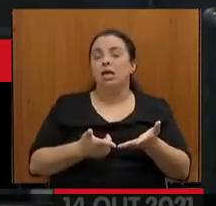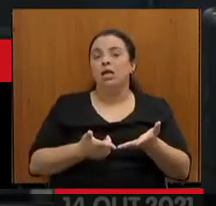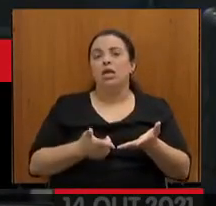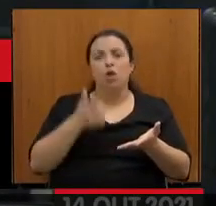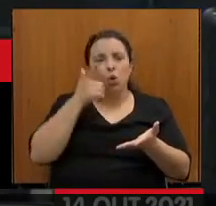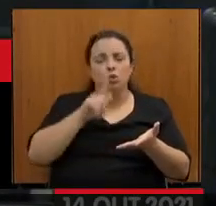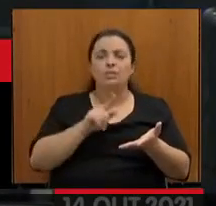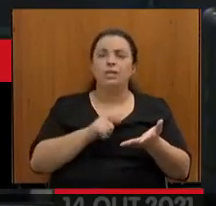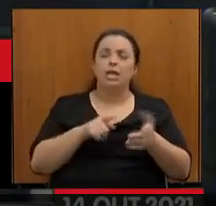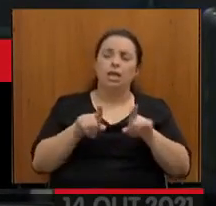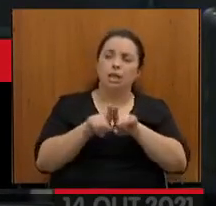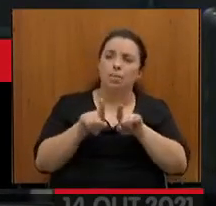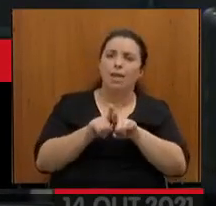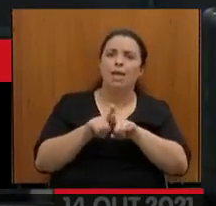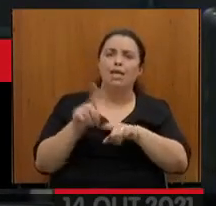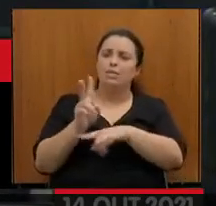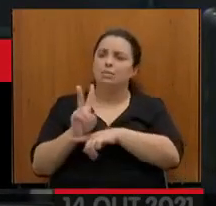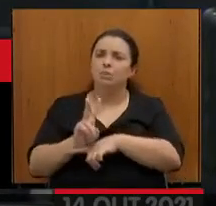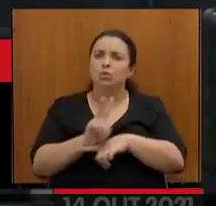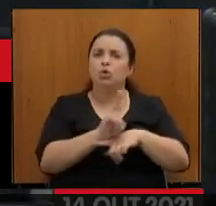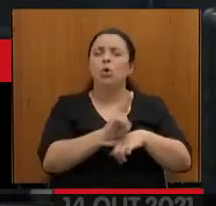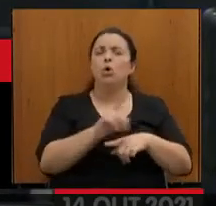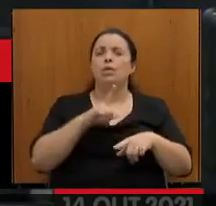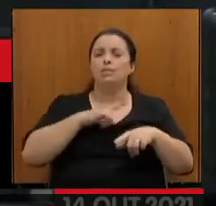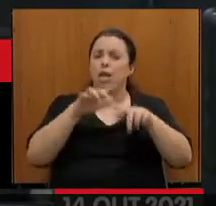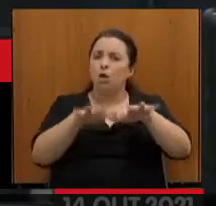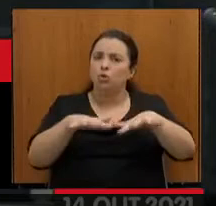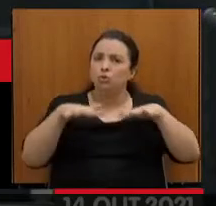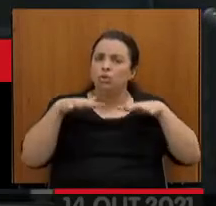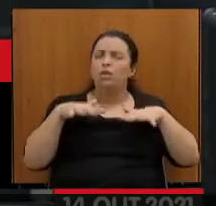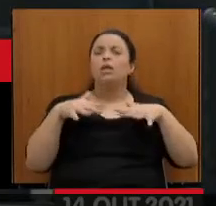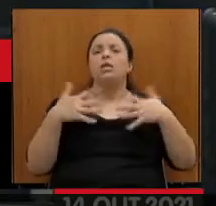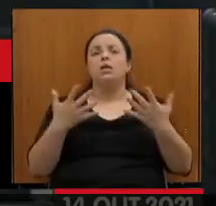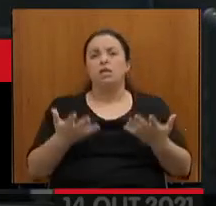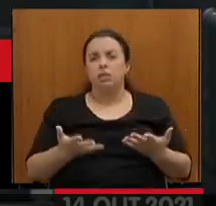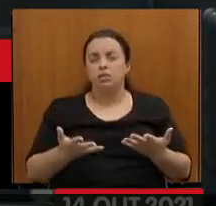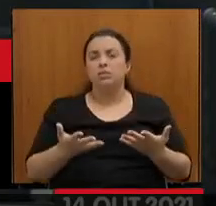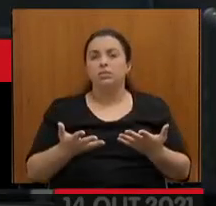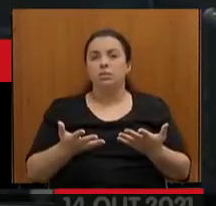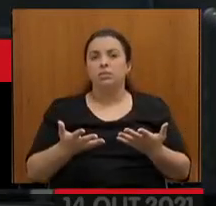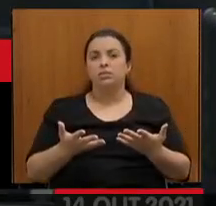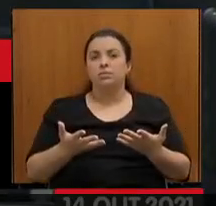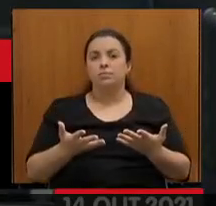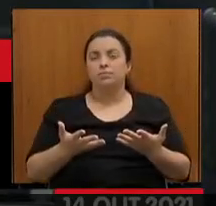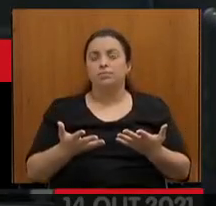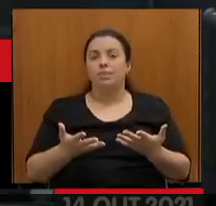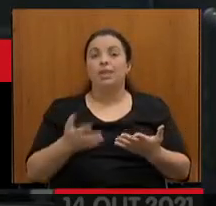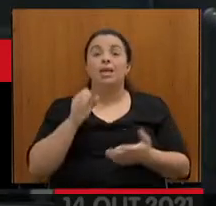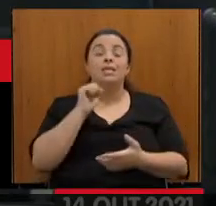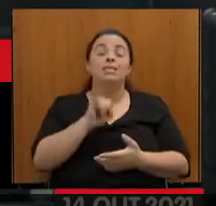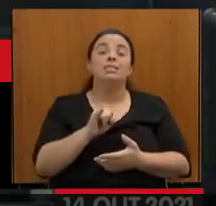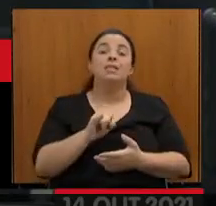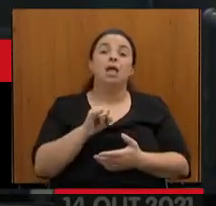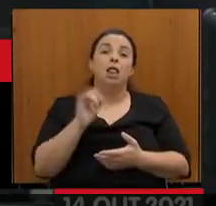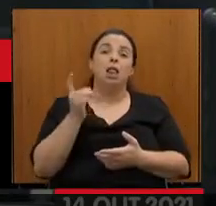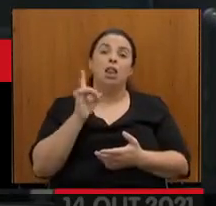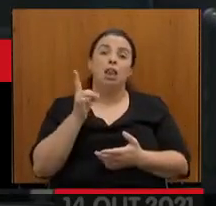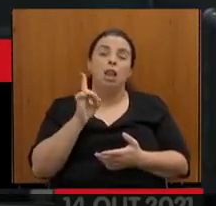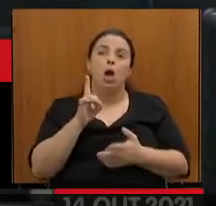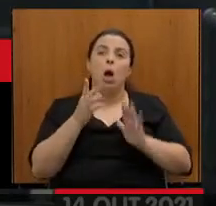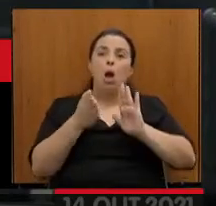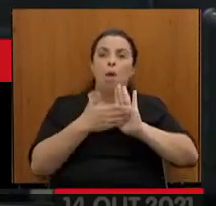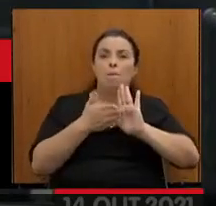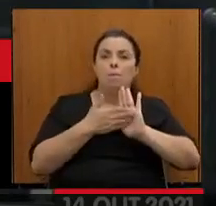inspeções, que se façam audiências públicas, né? E aí, somente não havendo essa proposta, se não